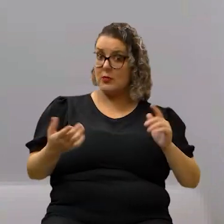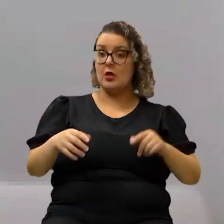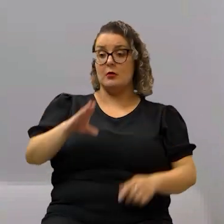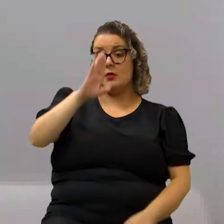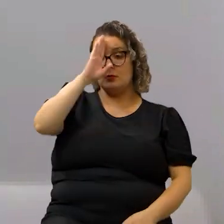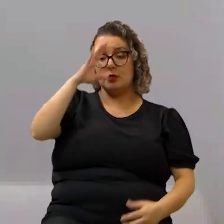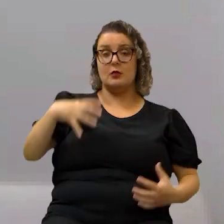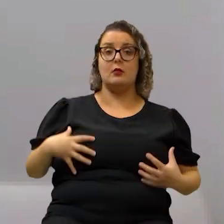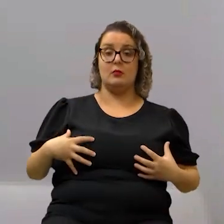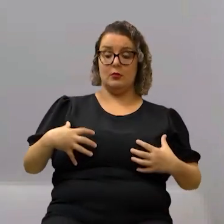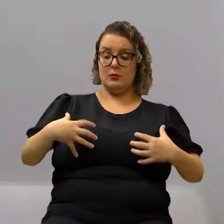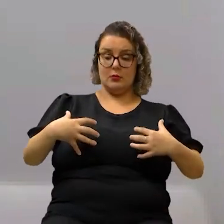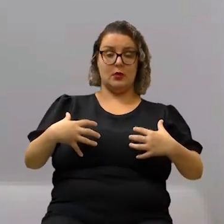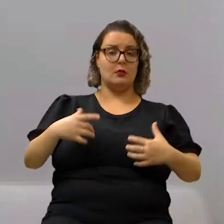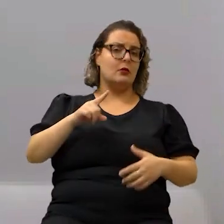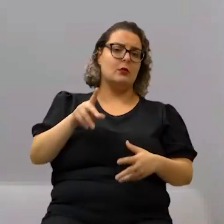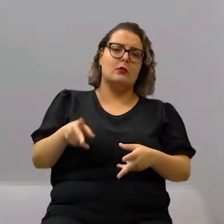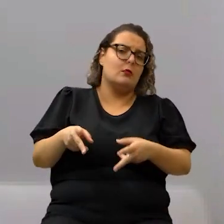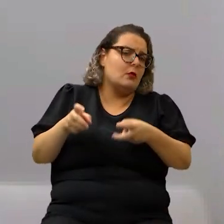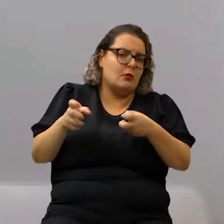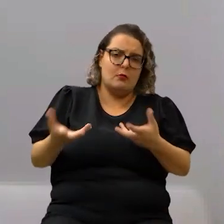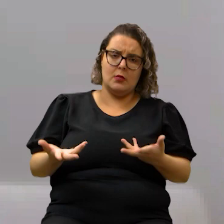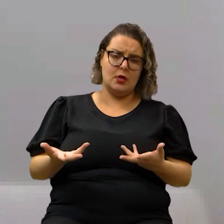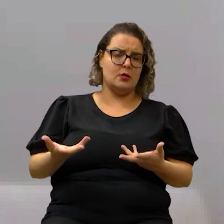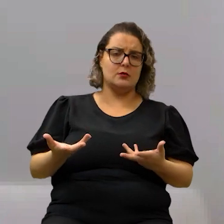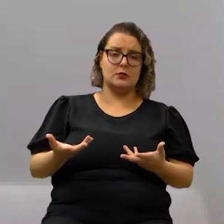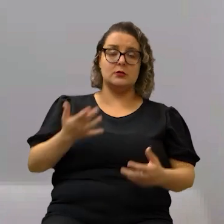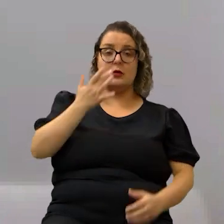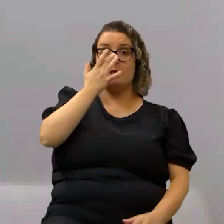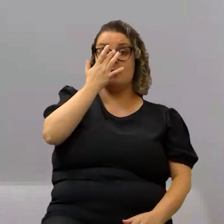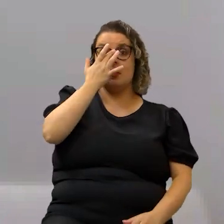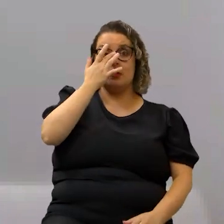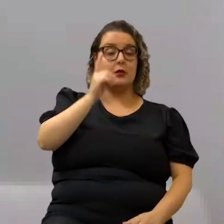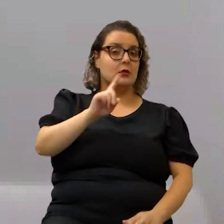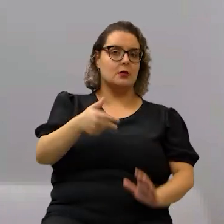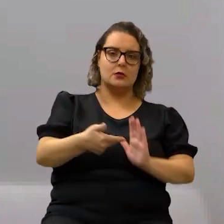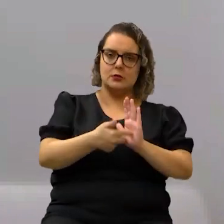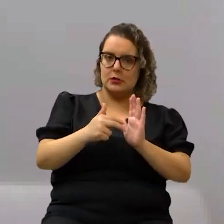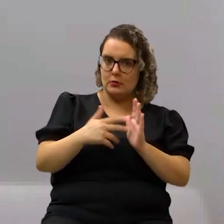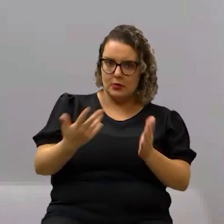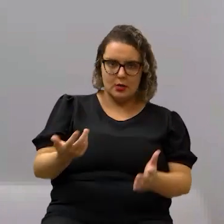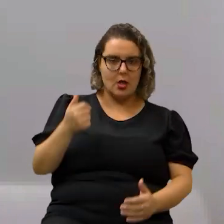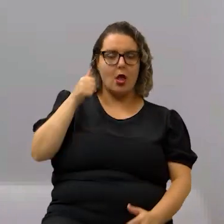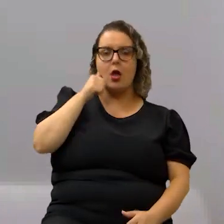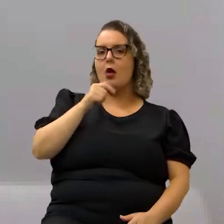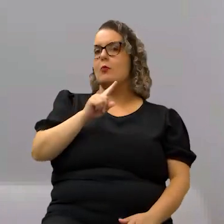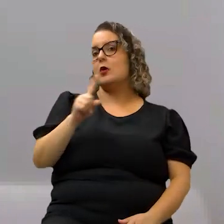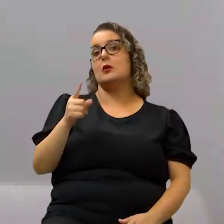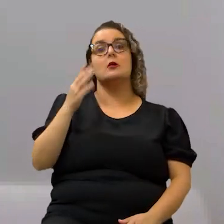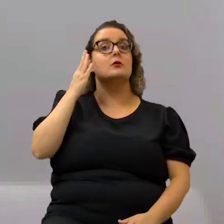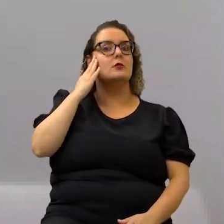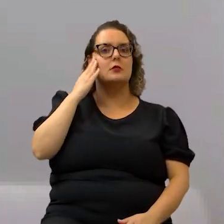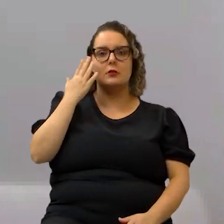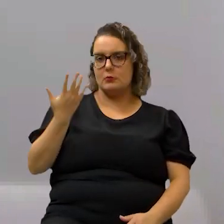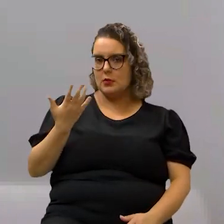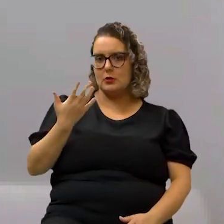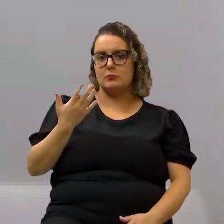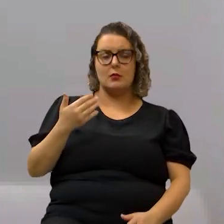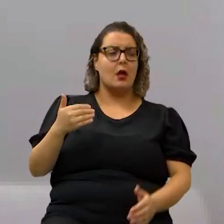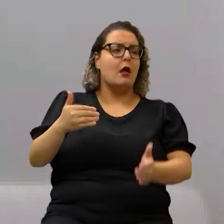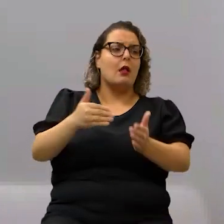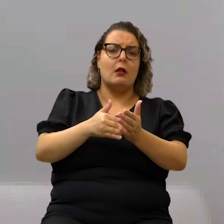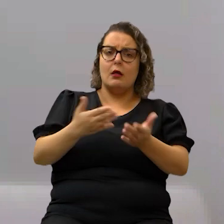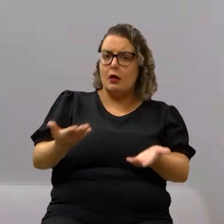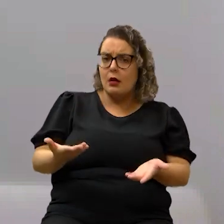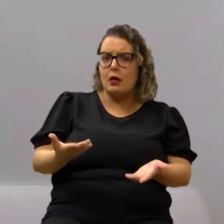muito volumosas, eles também não são percebidos ao exame. Então, não significa que a mulher não está sabendo fazer, mesmo